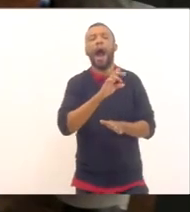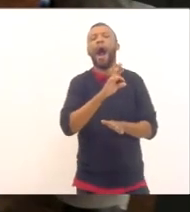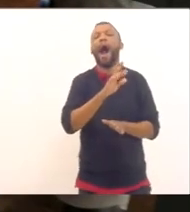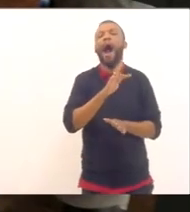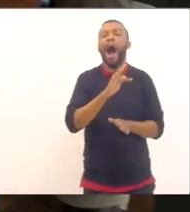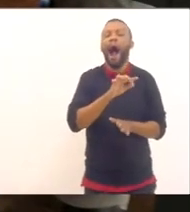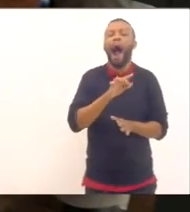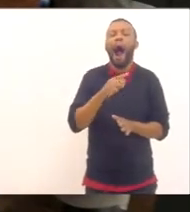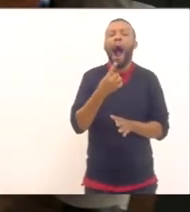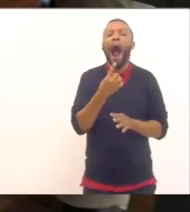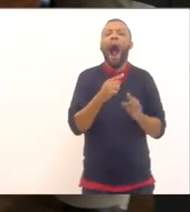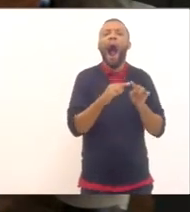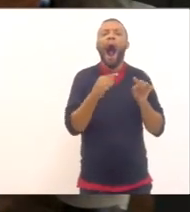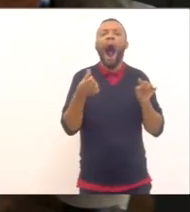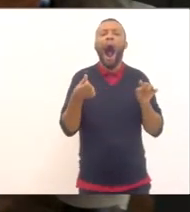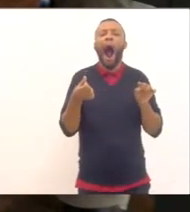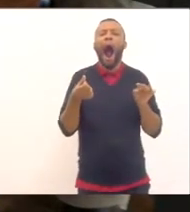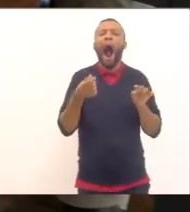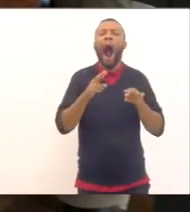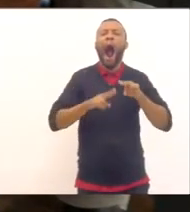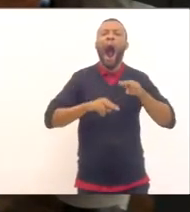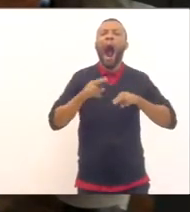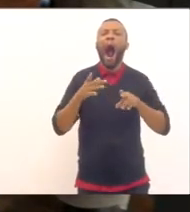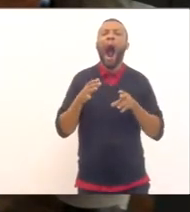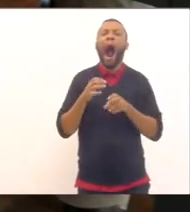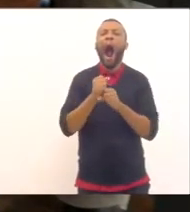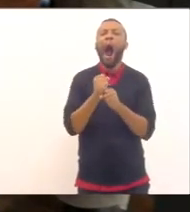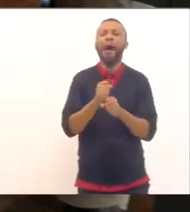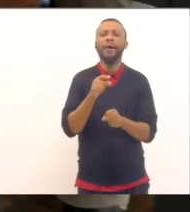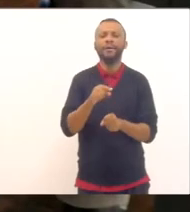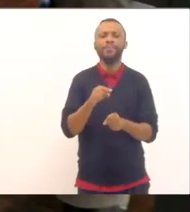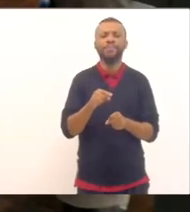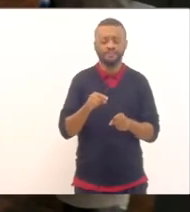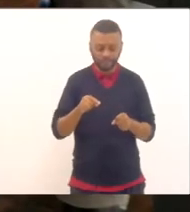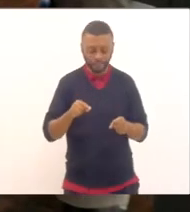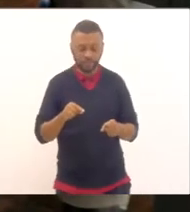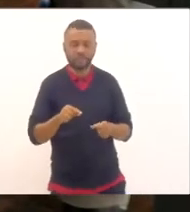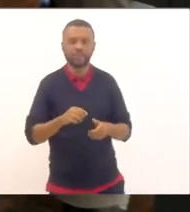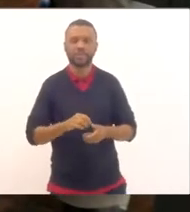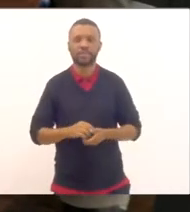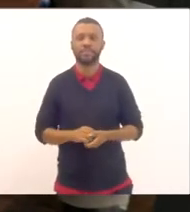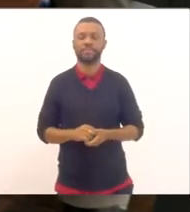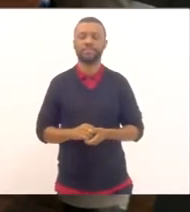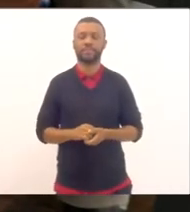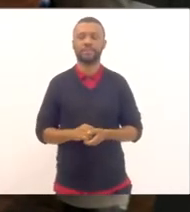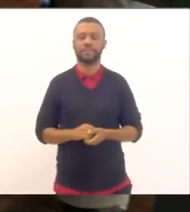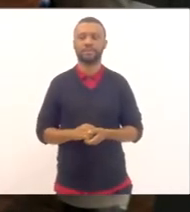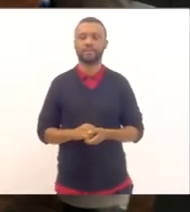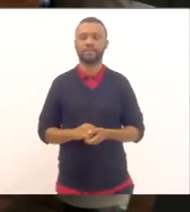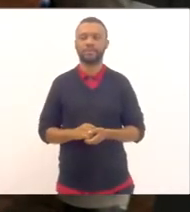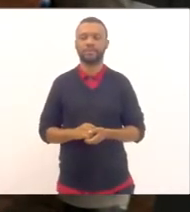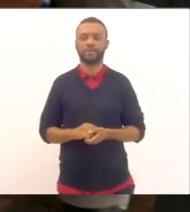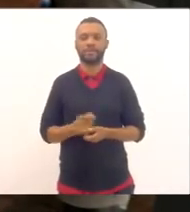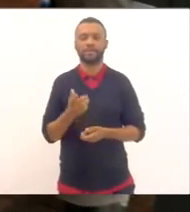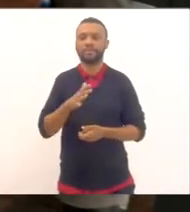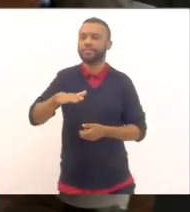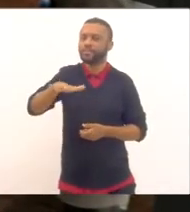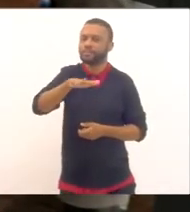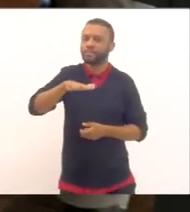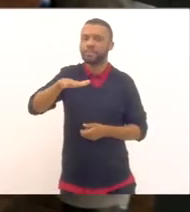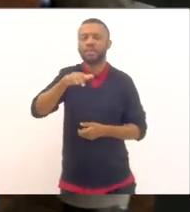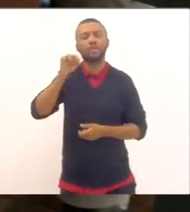a 6 de junho a drf receberam 25 petições 25 furtos e E aí dia